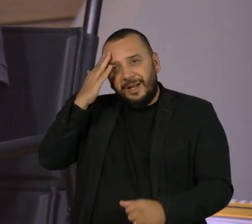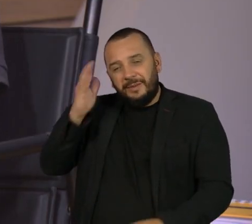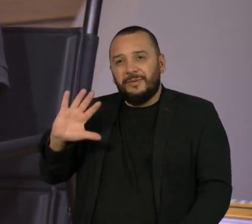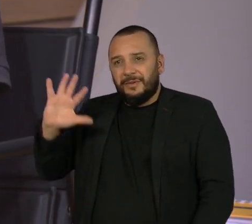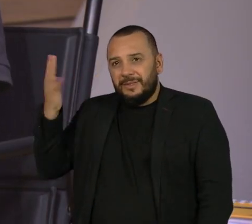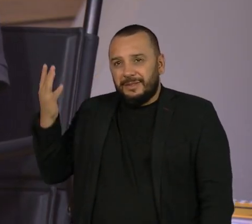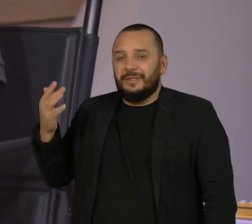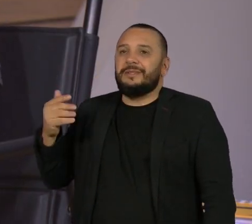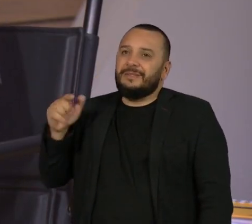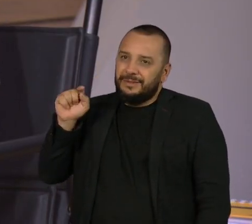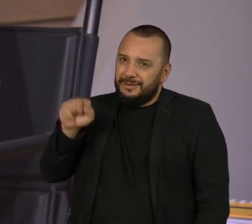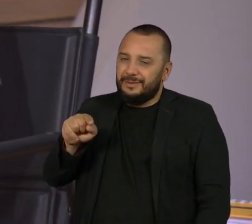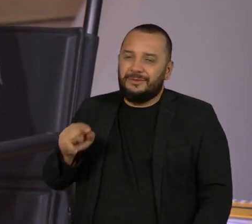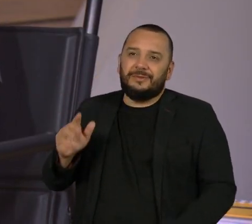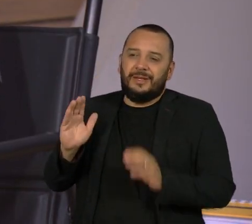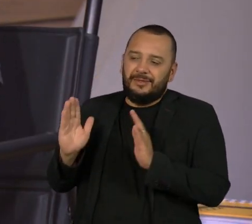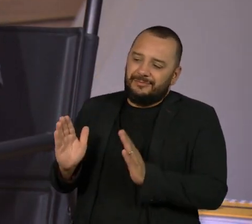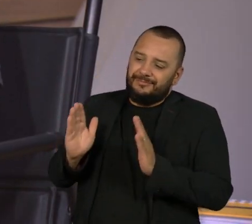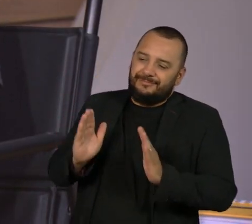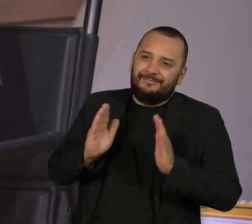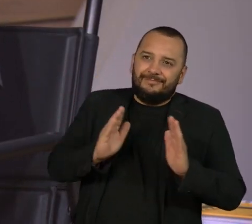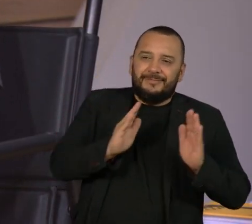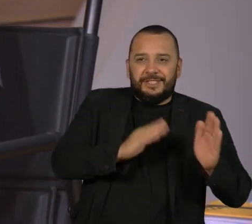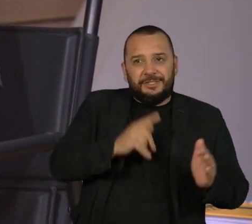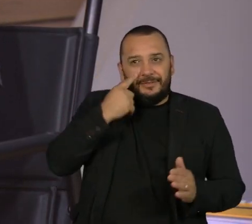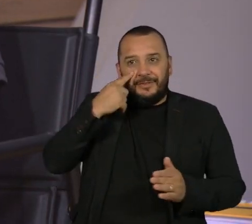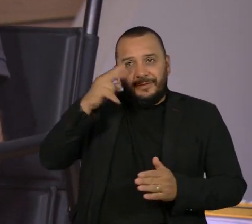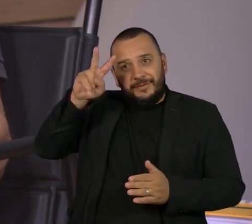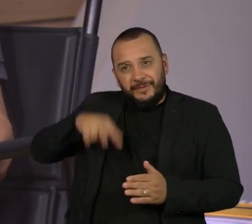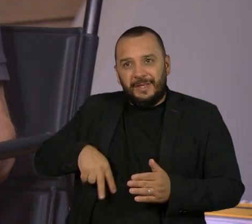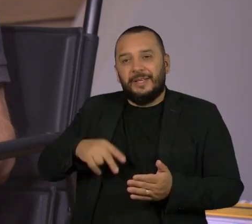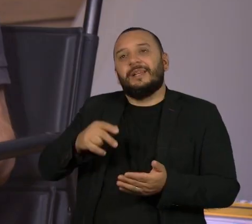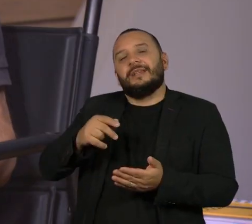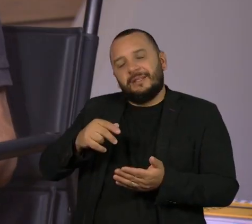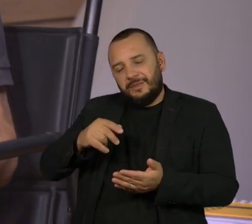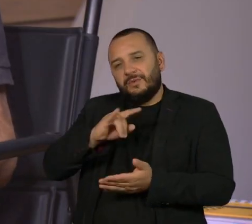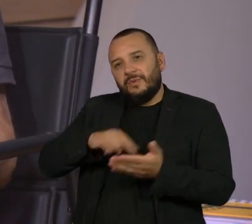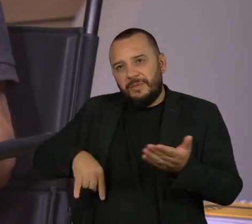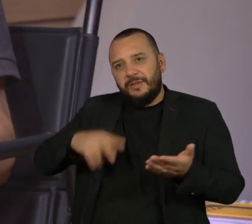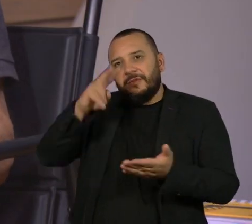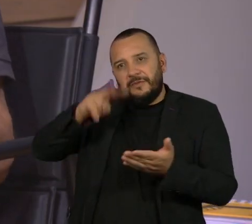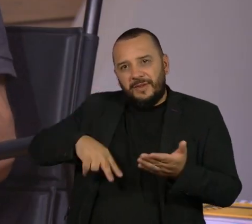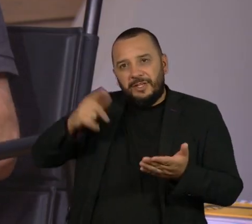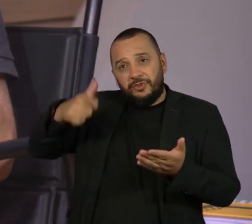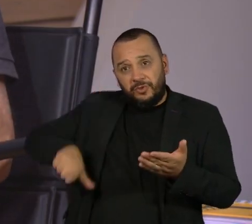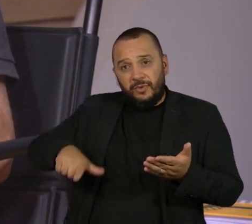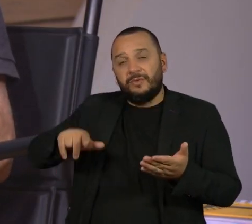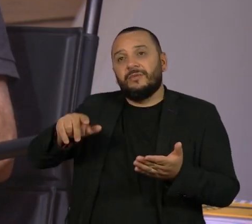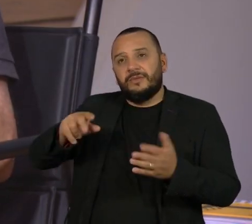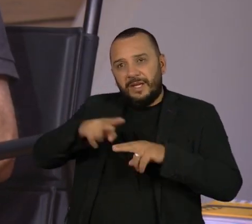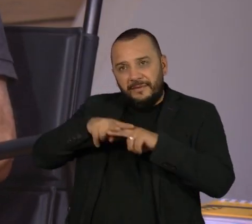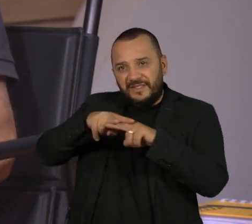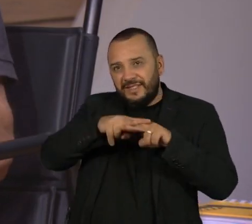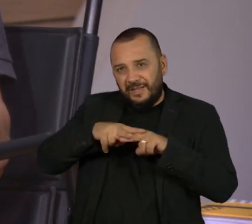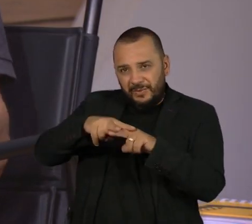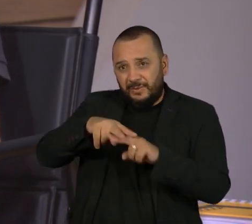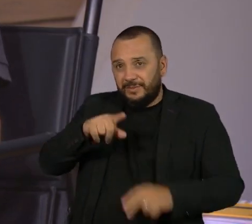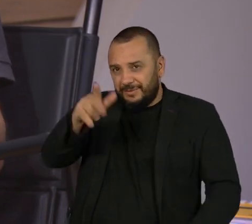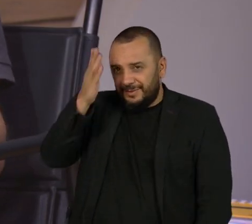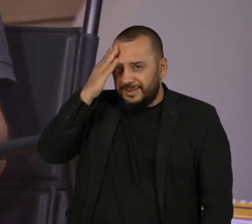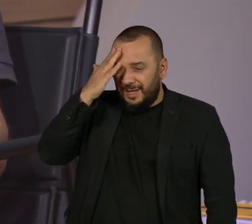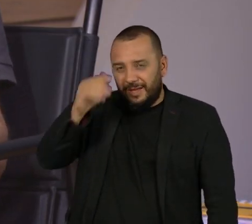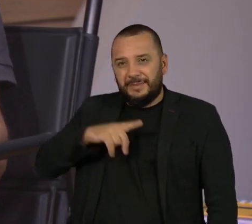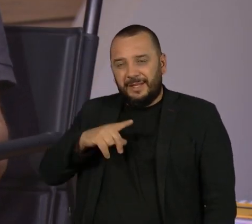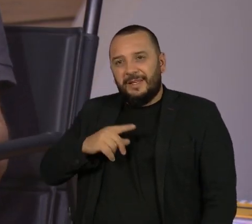isso faz com que a cada momento você tenha que rever documentos. Aquilo que a gente falava, como, por exemplo, a questão do crédito